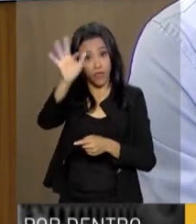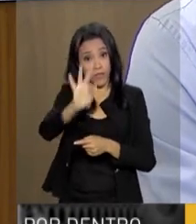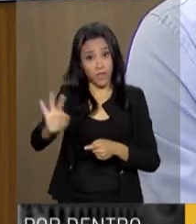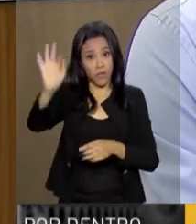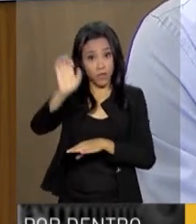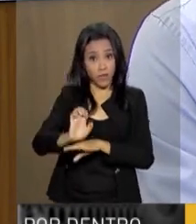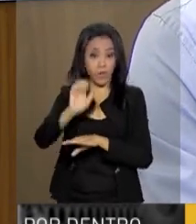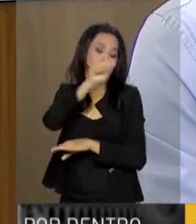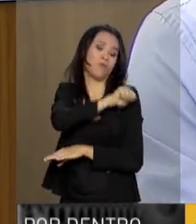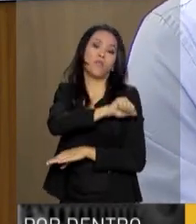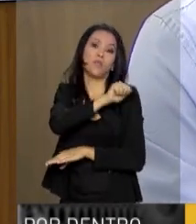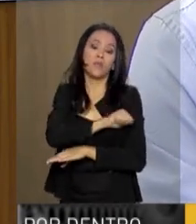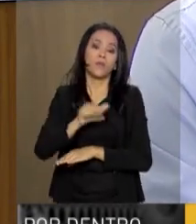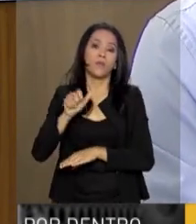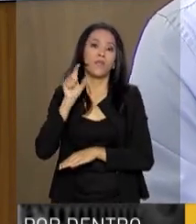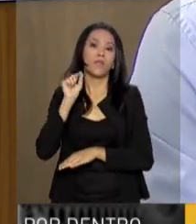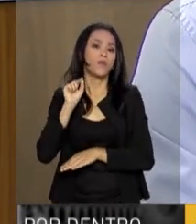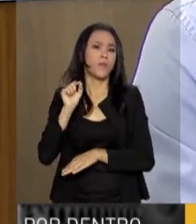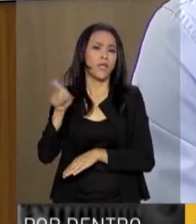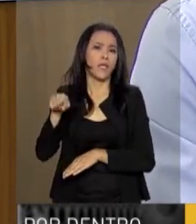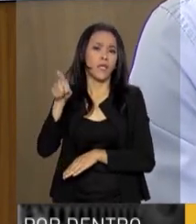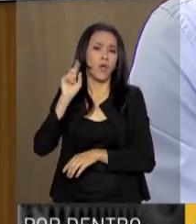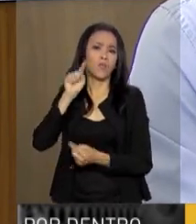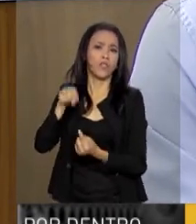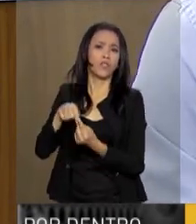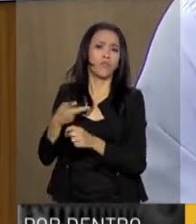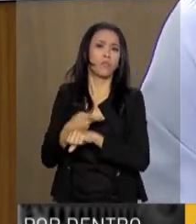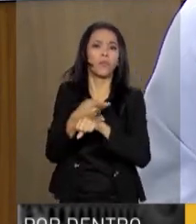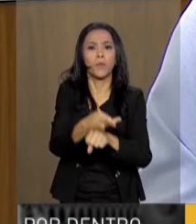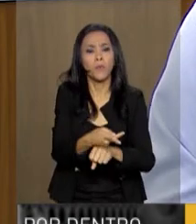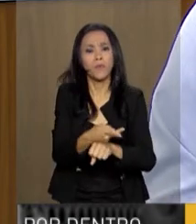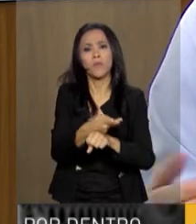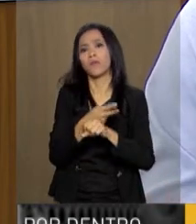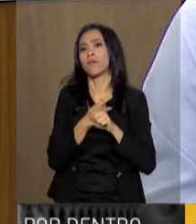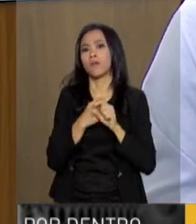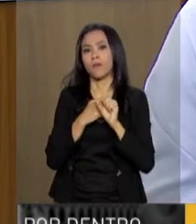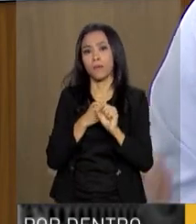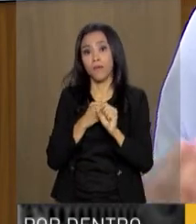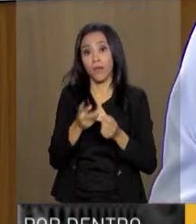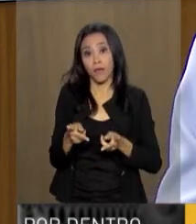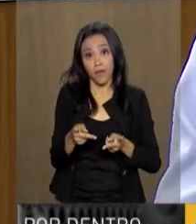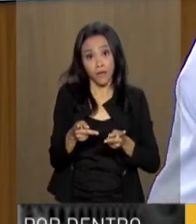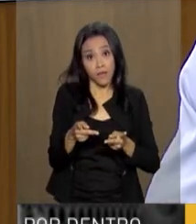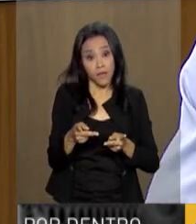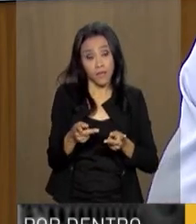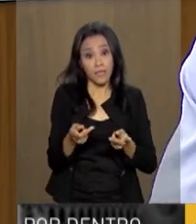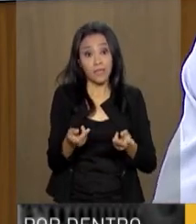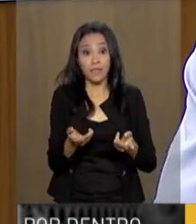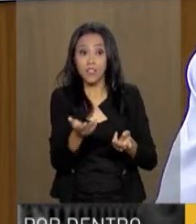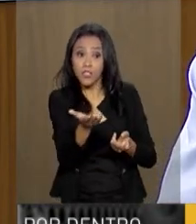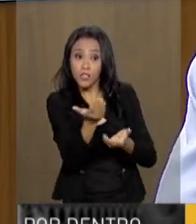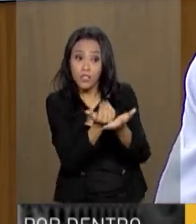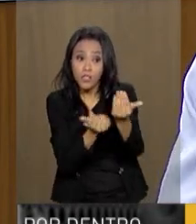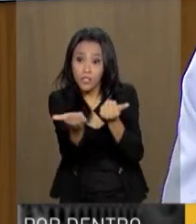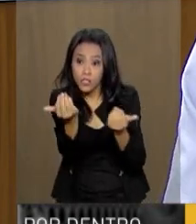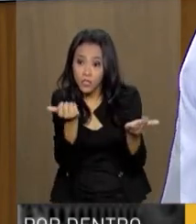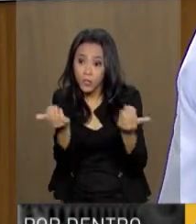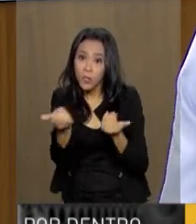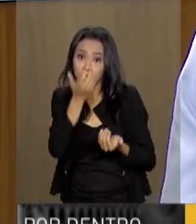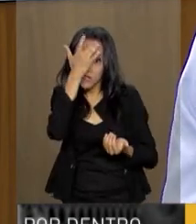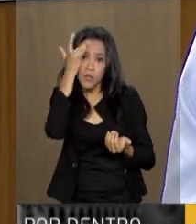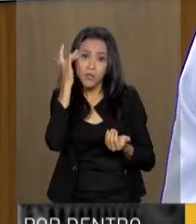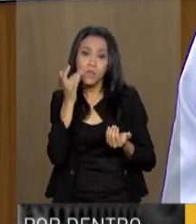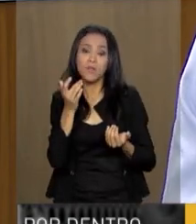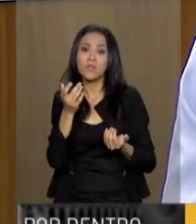que buscar primeiramente é trazer para perto aqueles que estavam longe